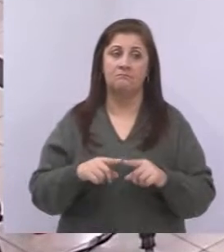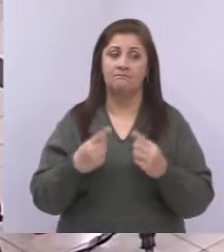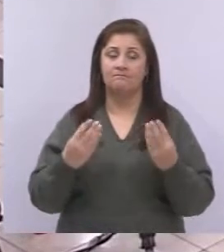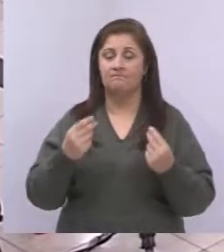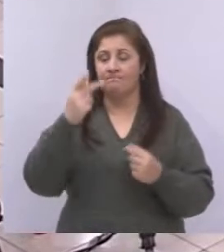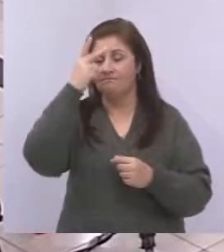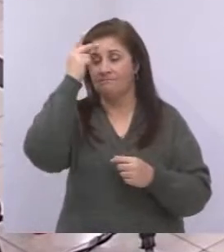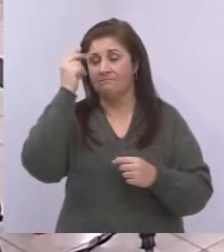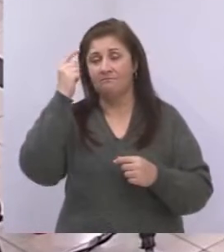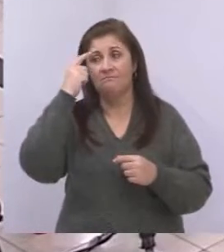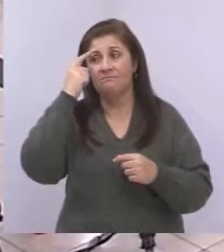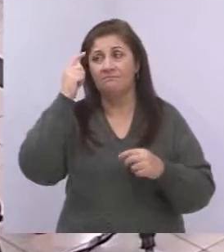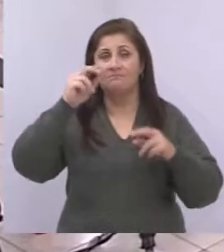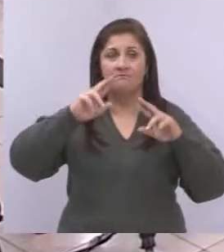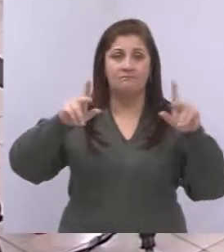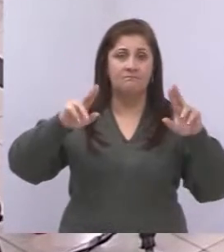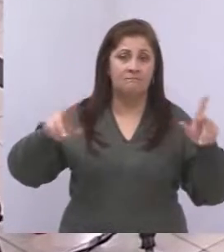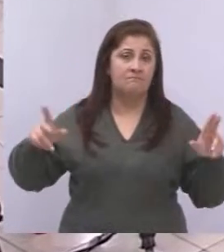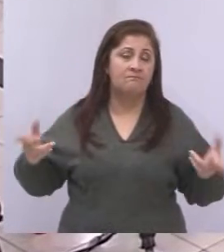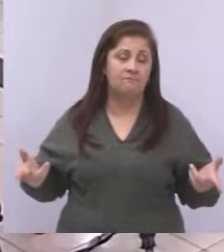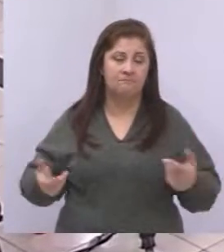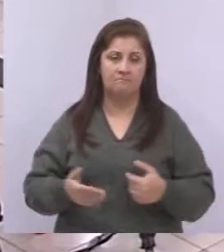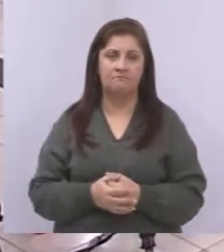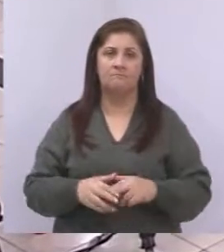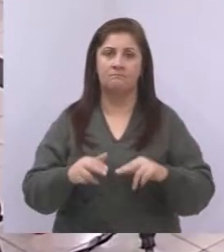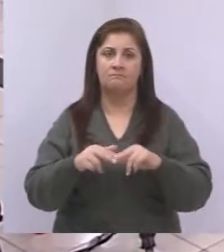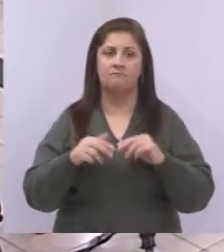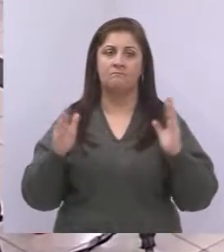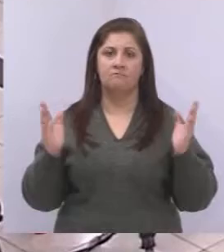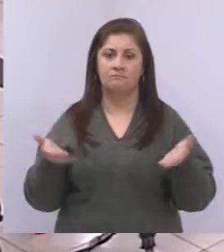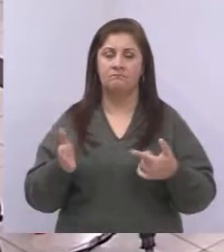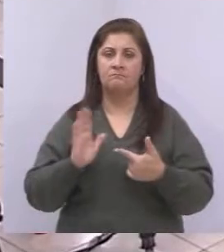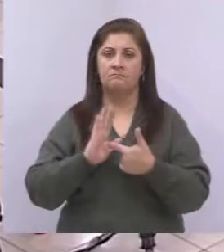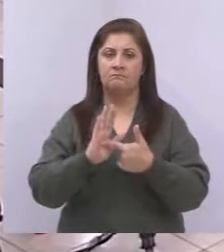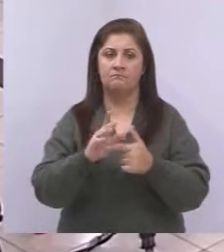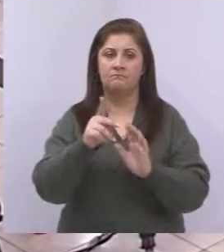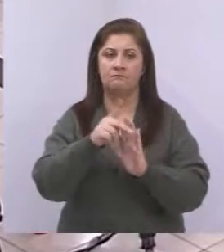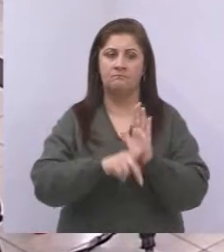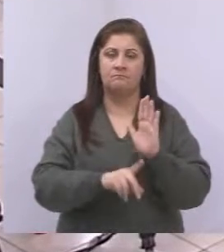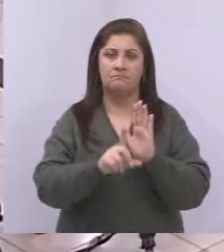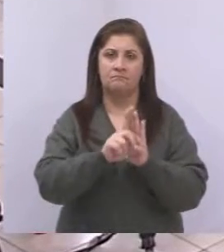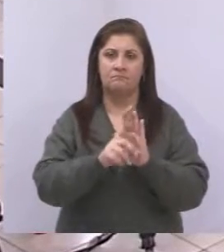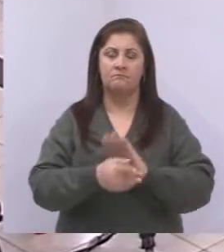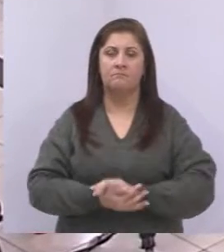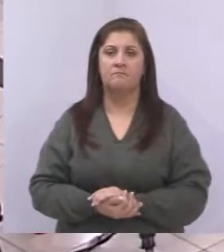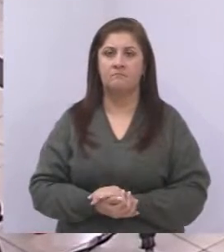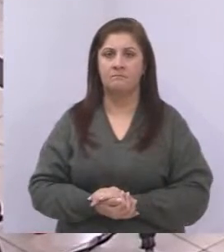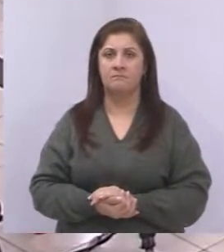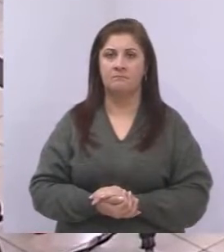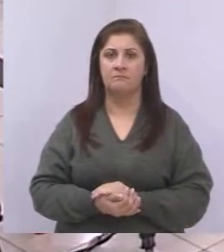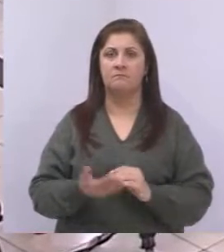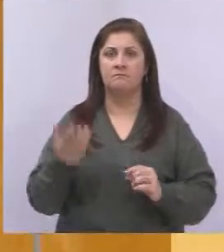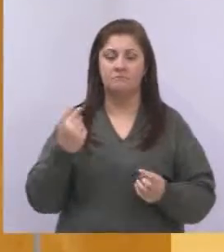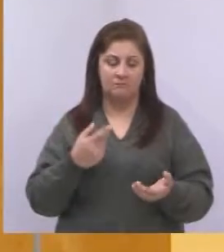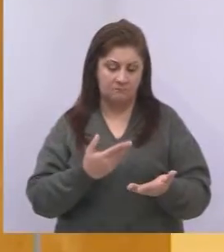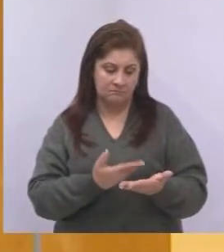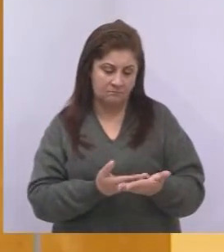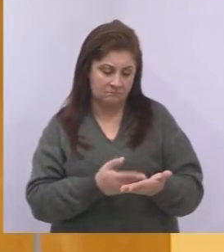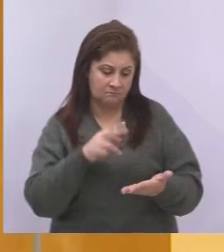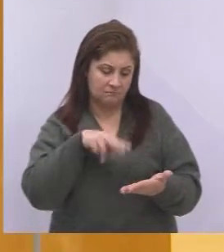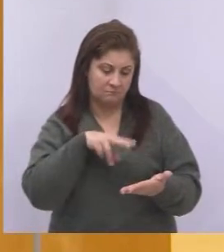pensa igual. Por isso que nós estamos hoje apresentando um projeto que, a hora que eu estava estudando,